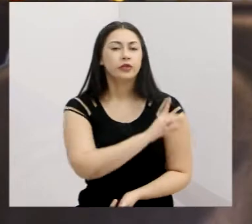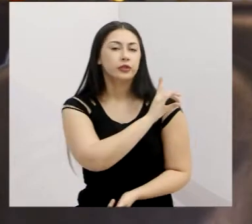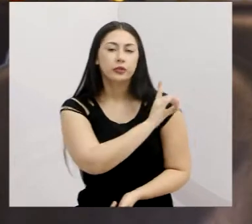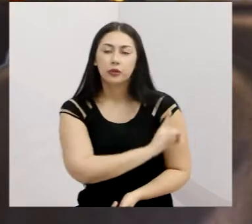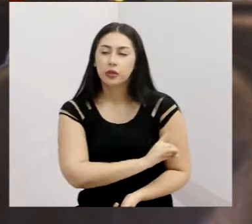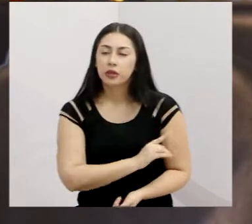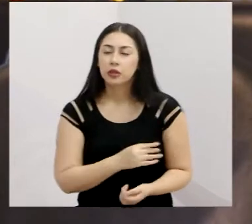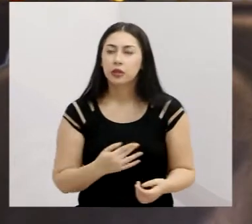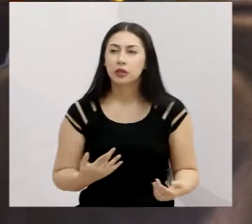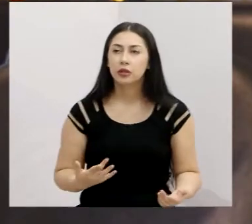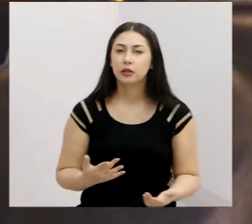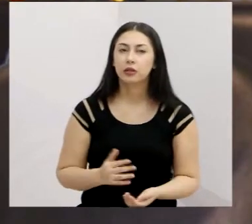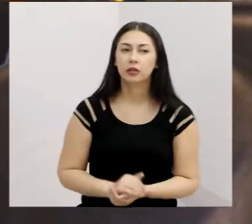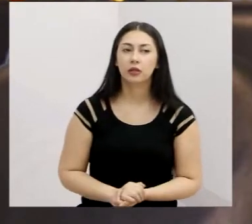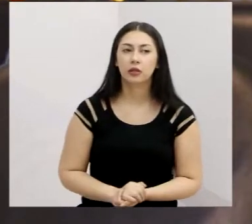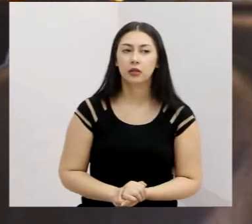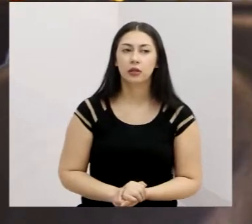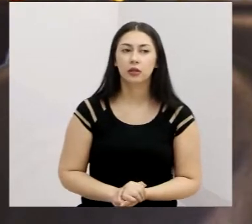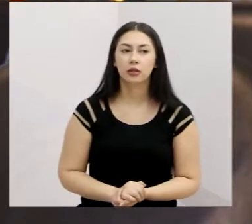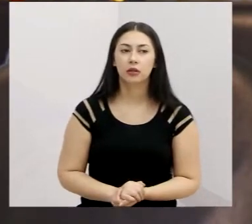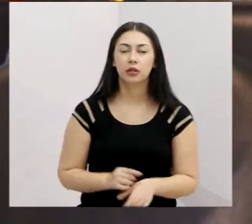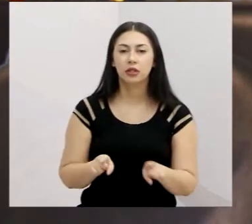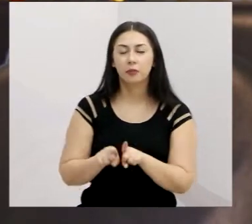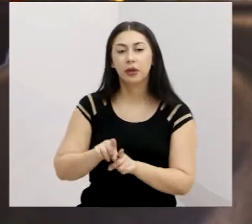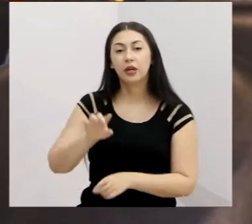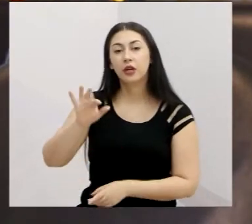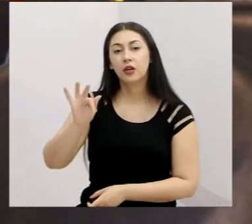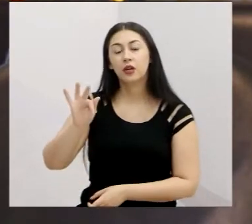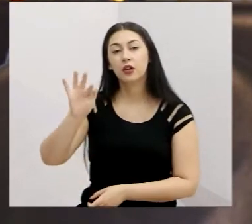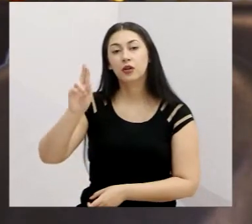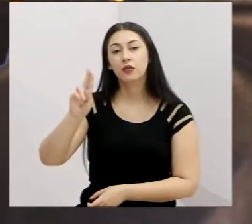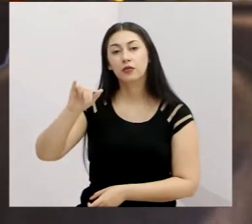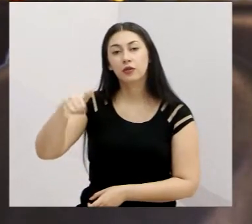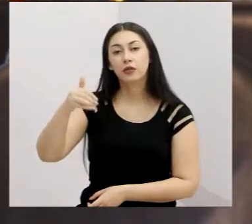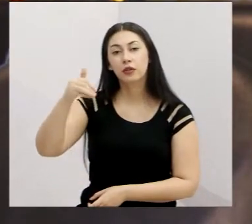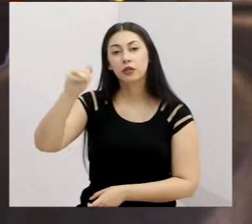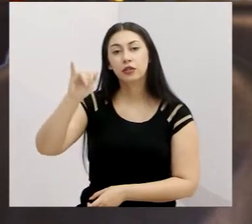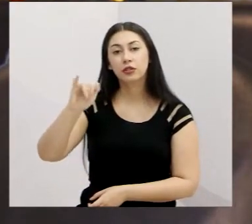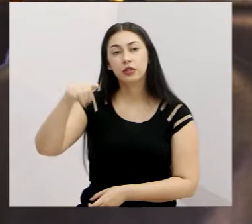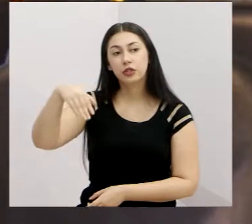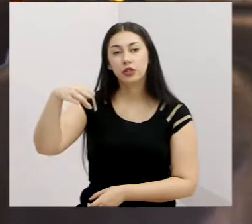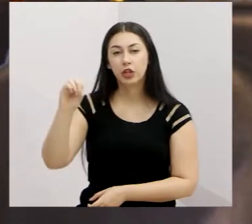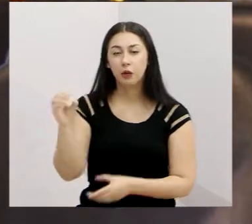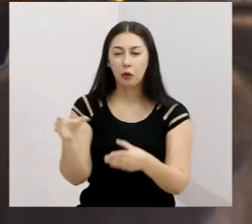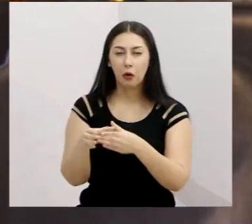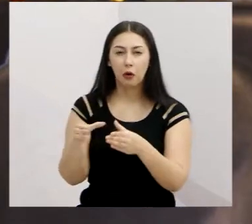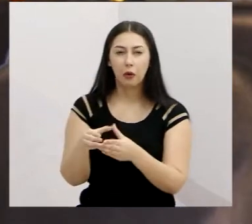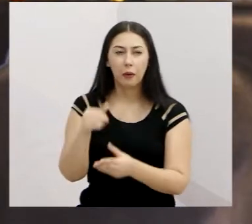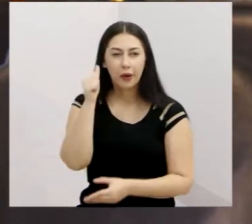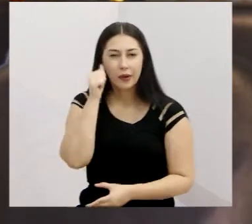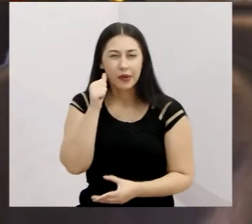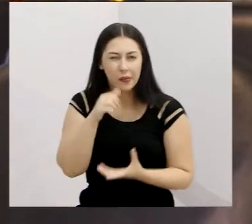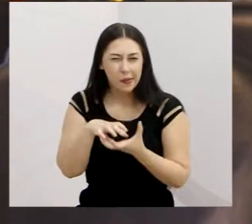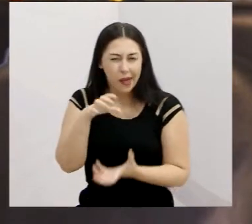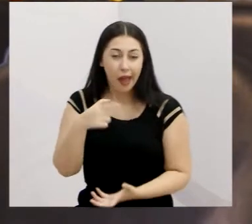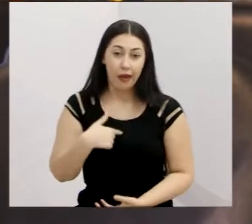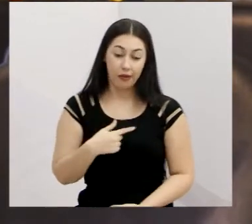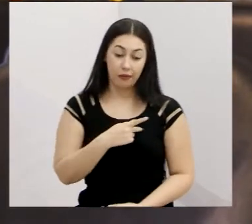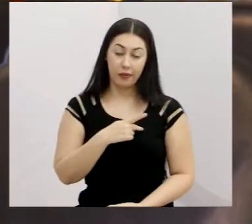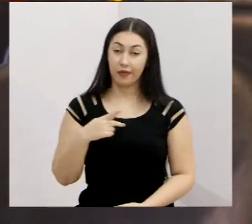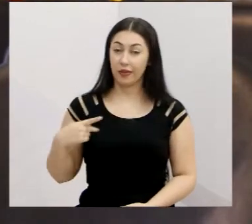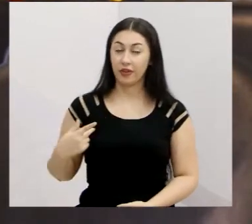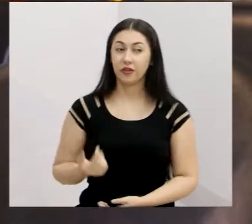bloqueou departamento do fugir O que é departamento de senhoras que eu falo que eu sou o presidente